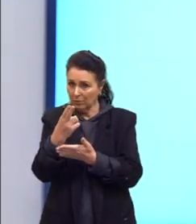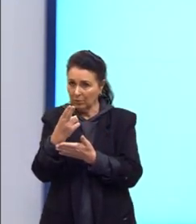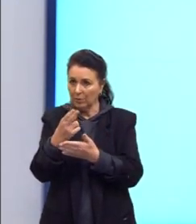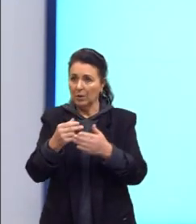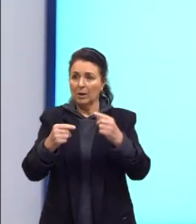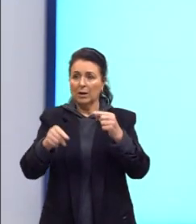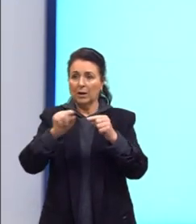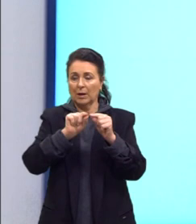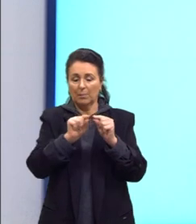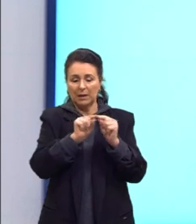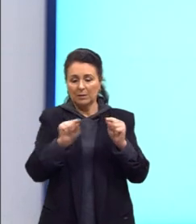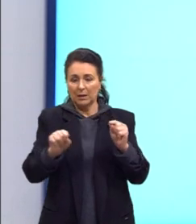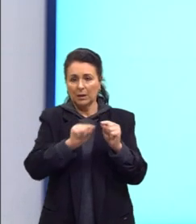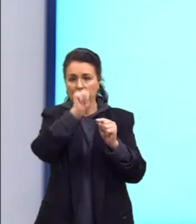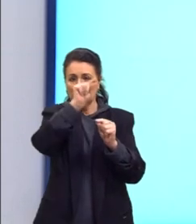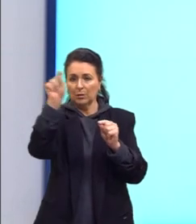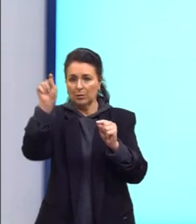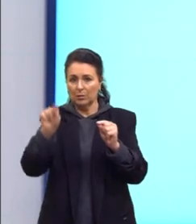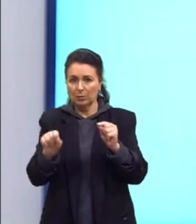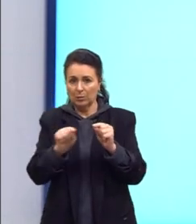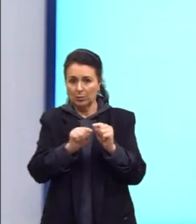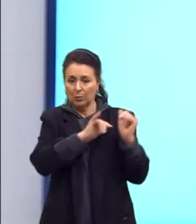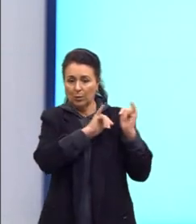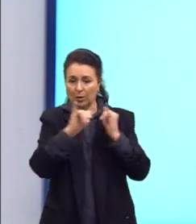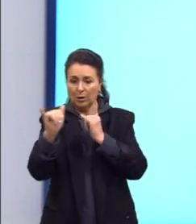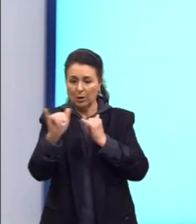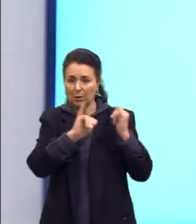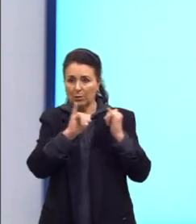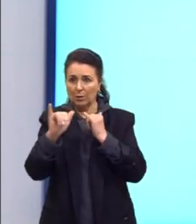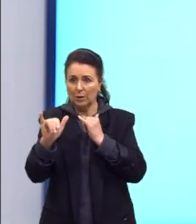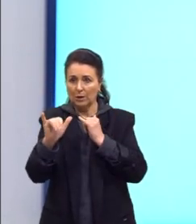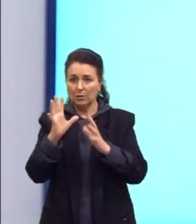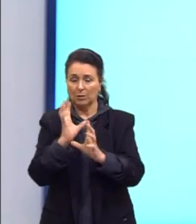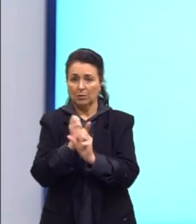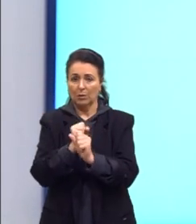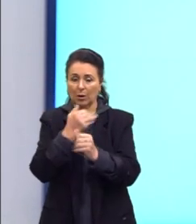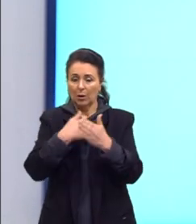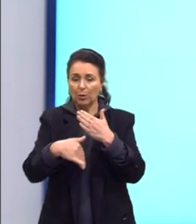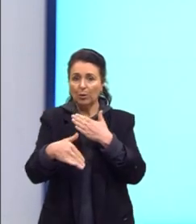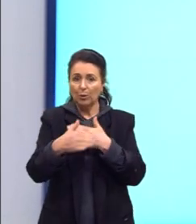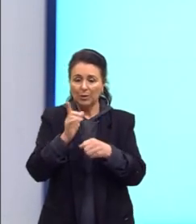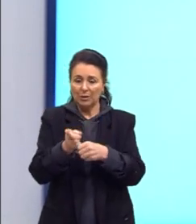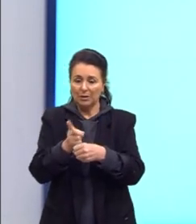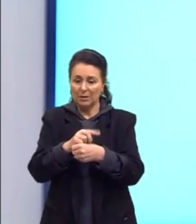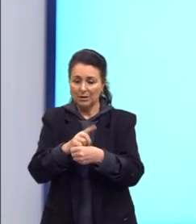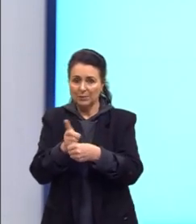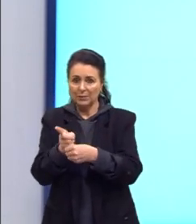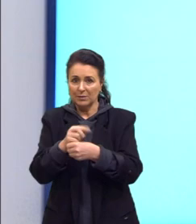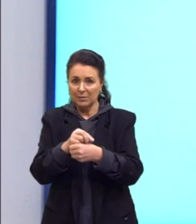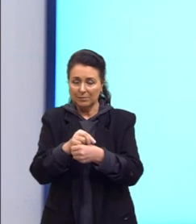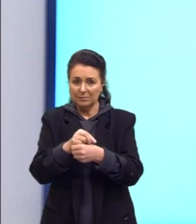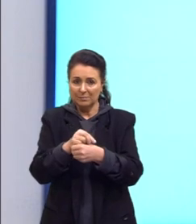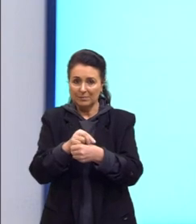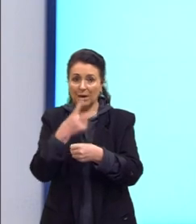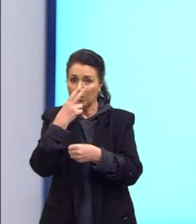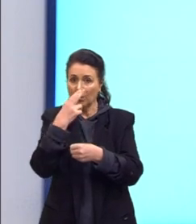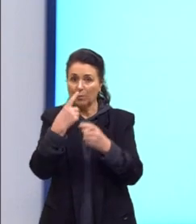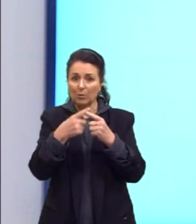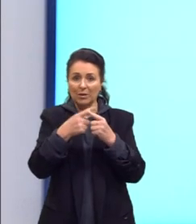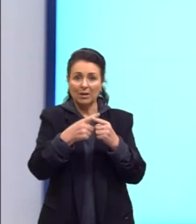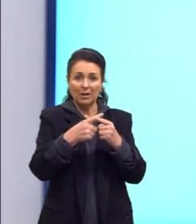vai passar por todos sendo a corrente total então todas as medidas aqui vão ser iguais porque esse circuito está em série